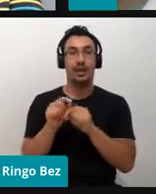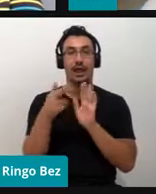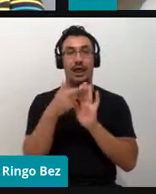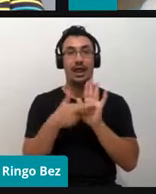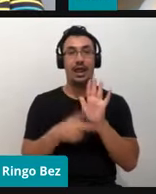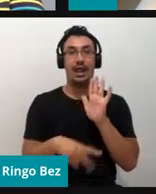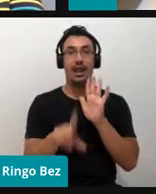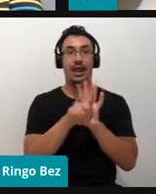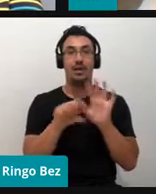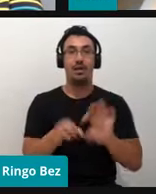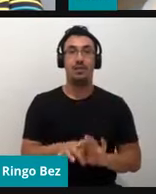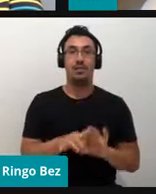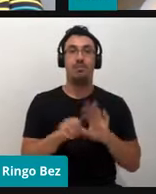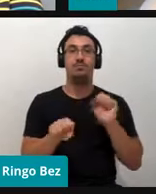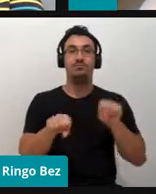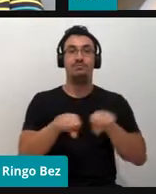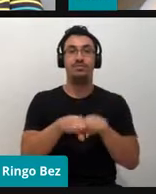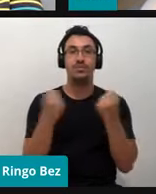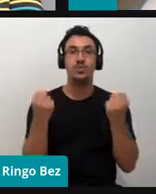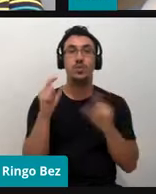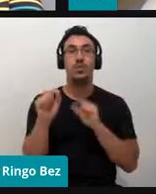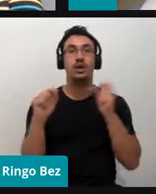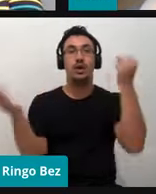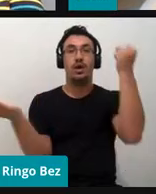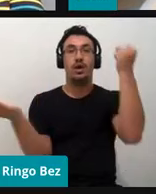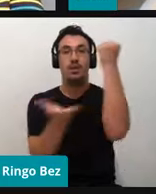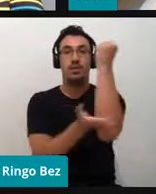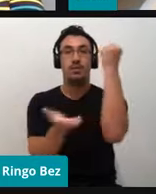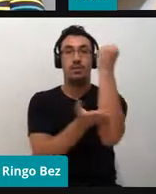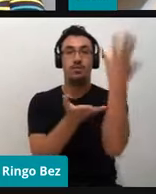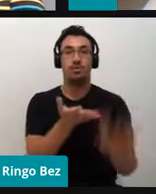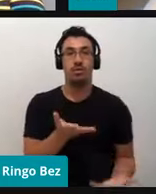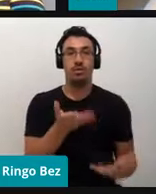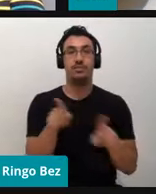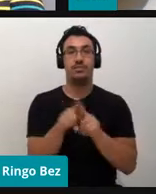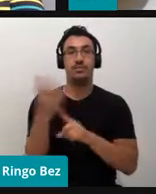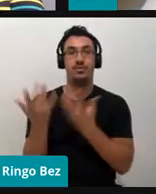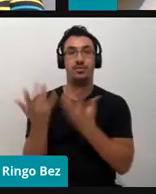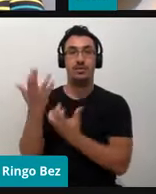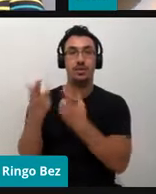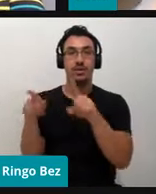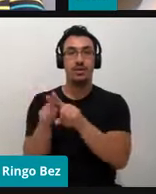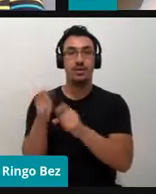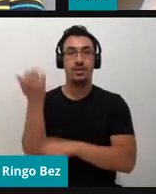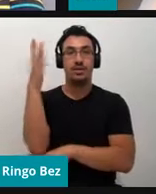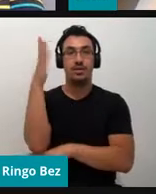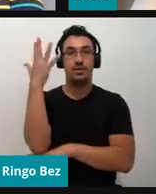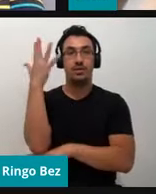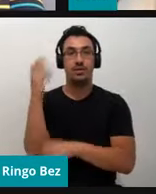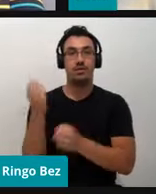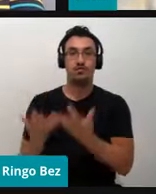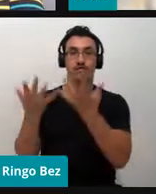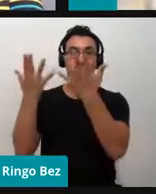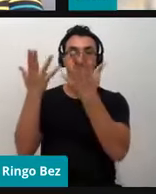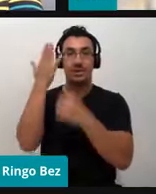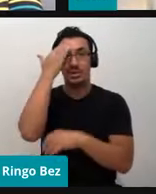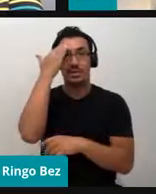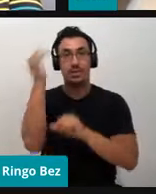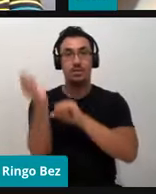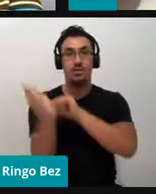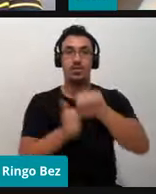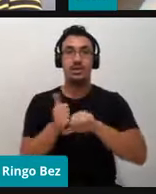a boiada do desmatamento e das queimadas, que são consequências diretas de uma mudança da nossa